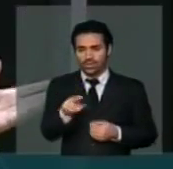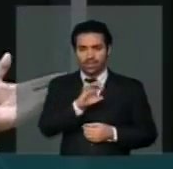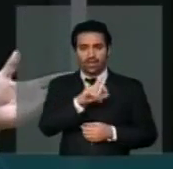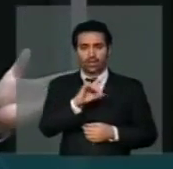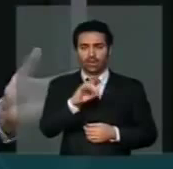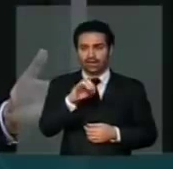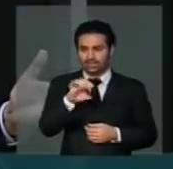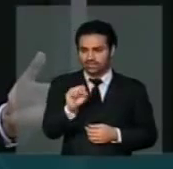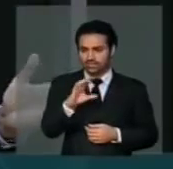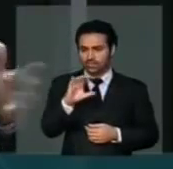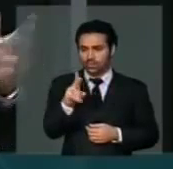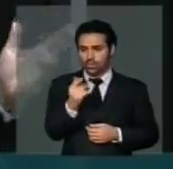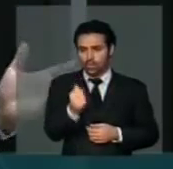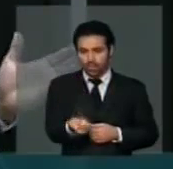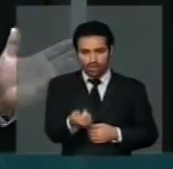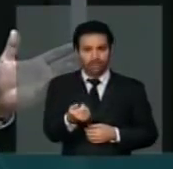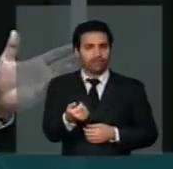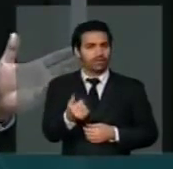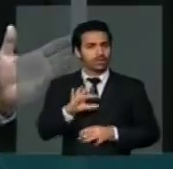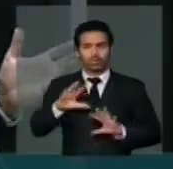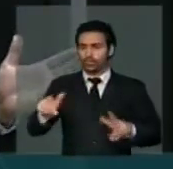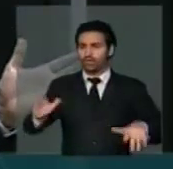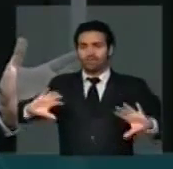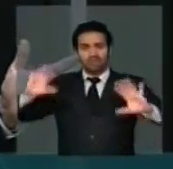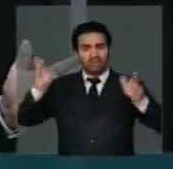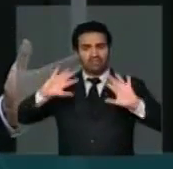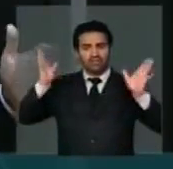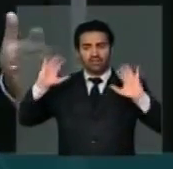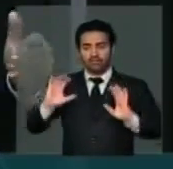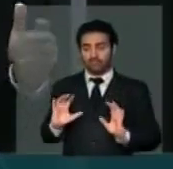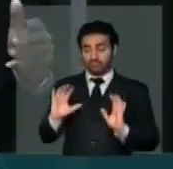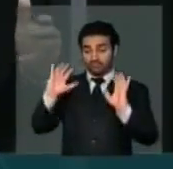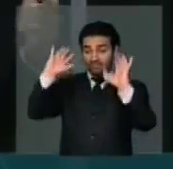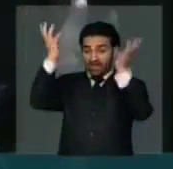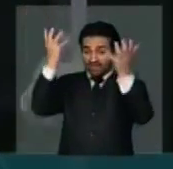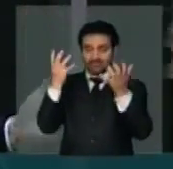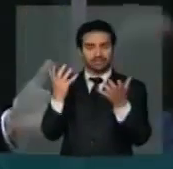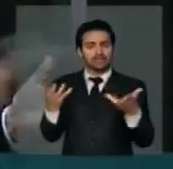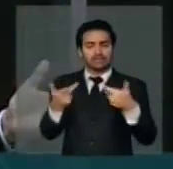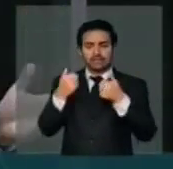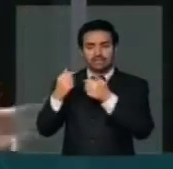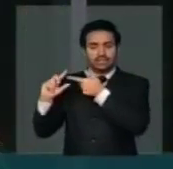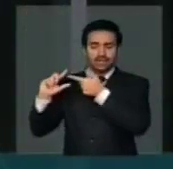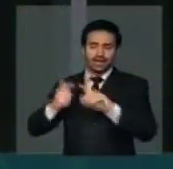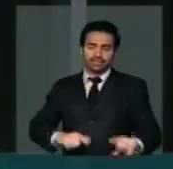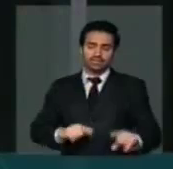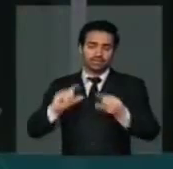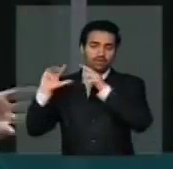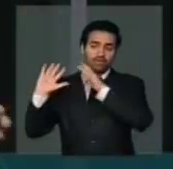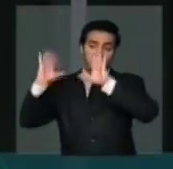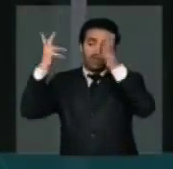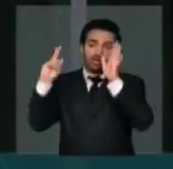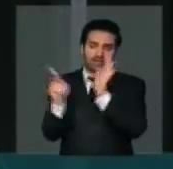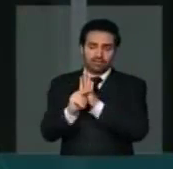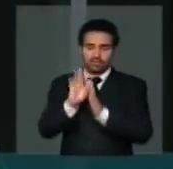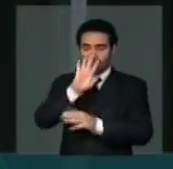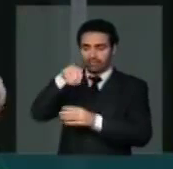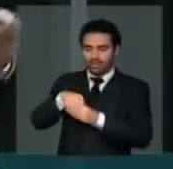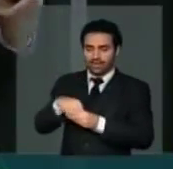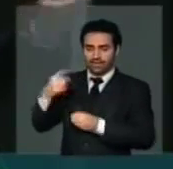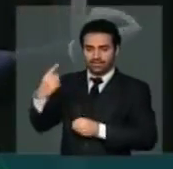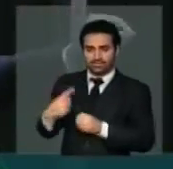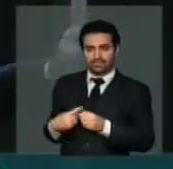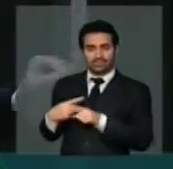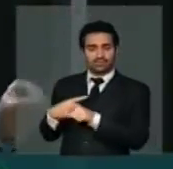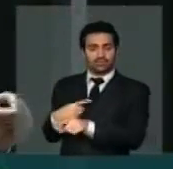da Cunha, para falar de algumas das mais tradicionais festas que acontecem no interior.